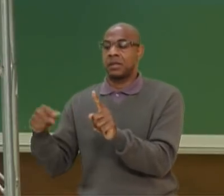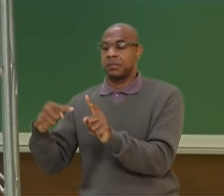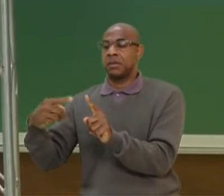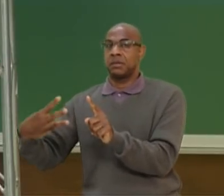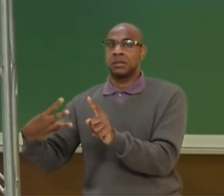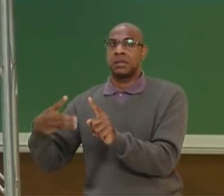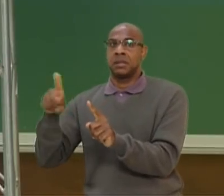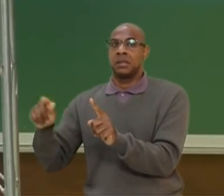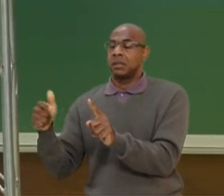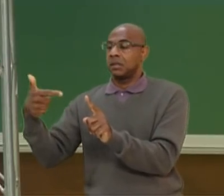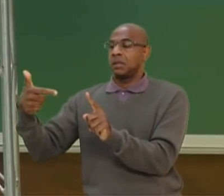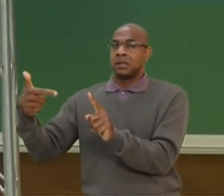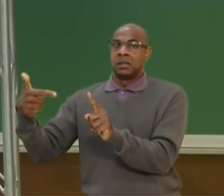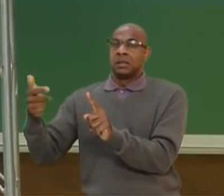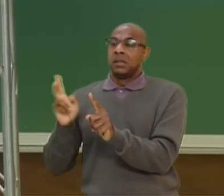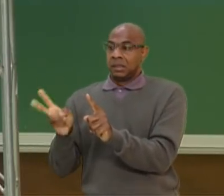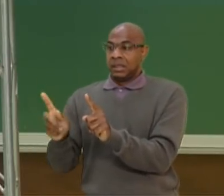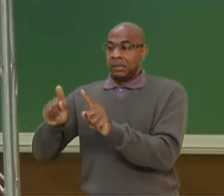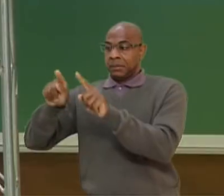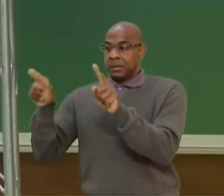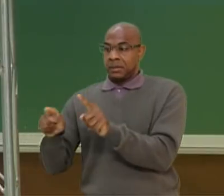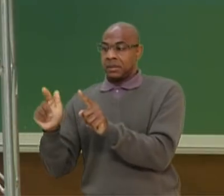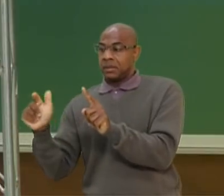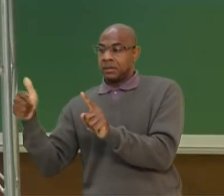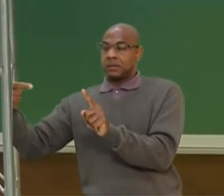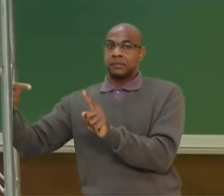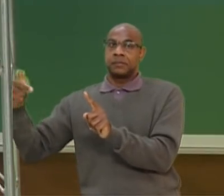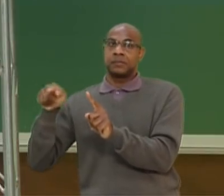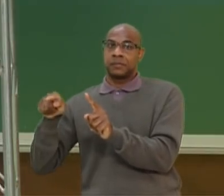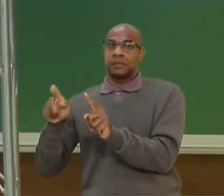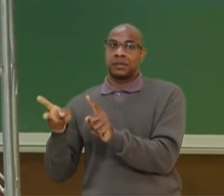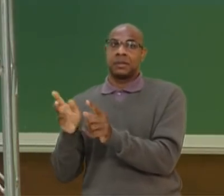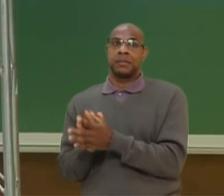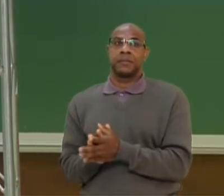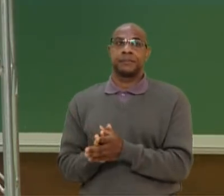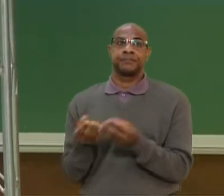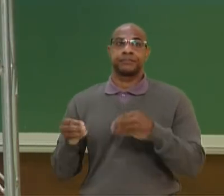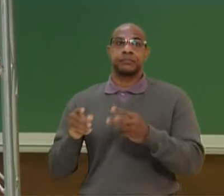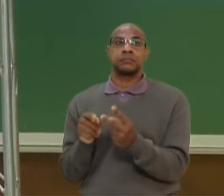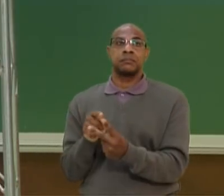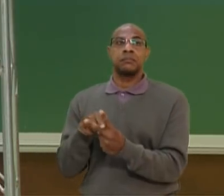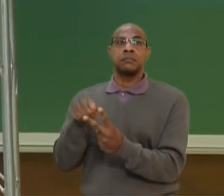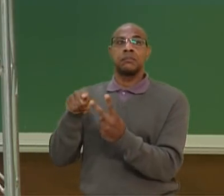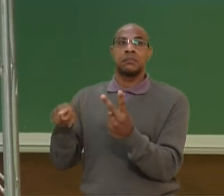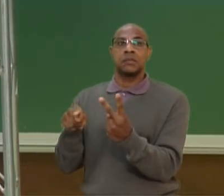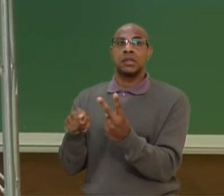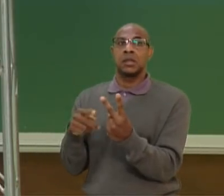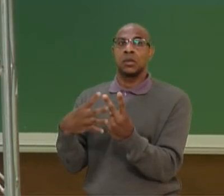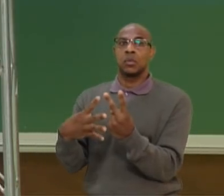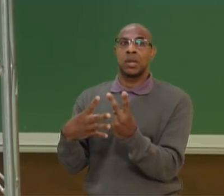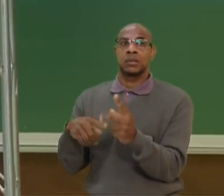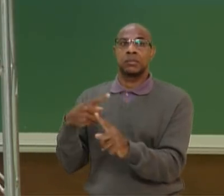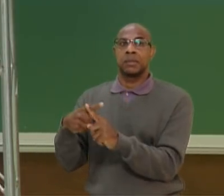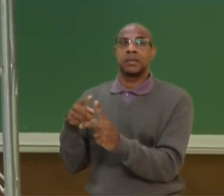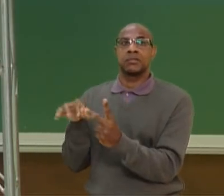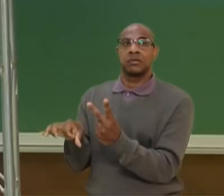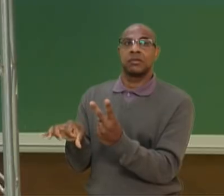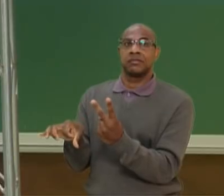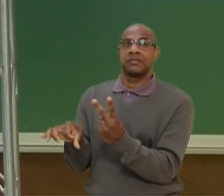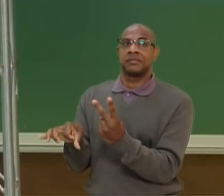valor numérico dele. Aplicando aqui 2 ao quadrado, 4, menos 3 ao quadrado,